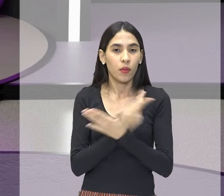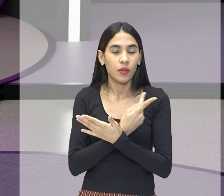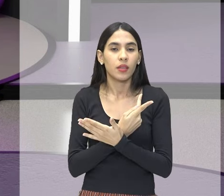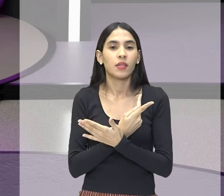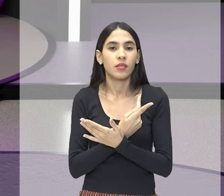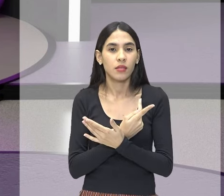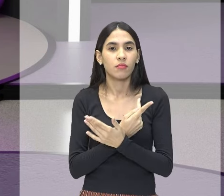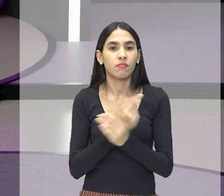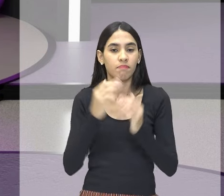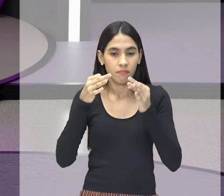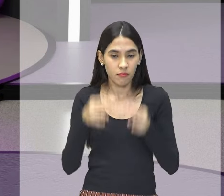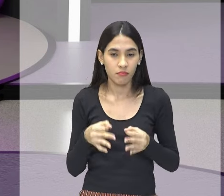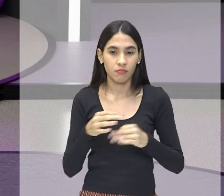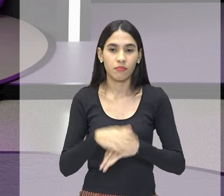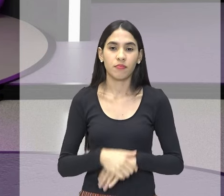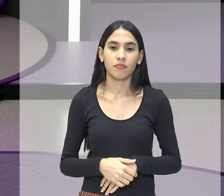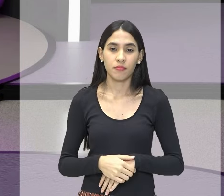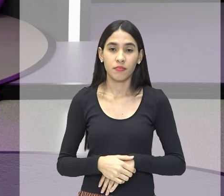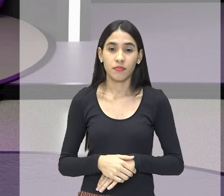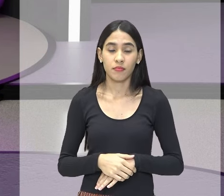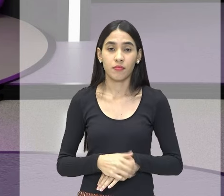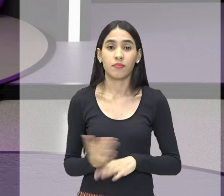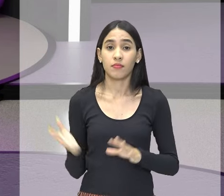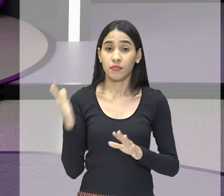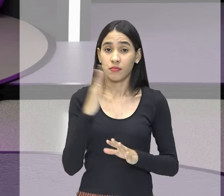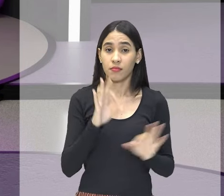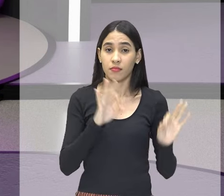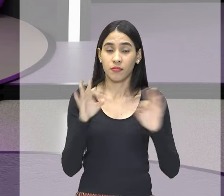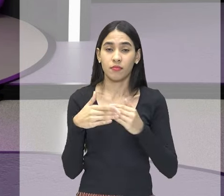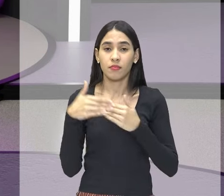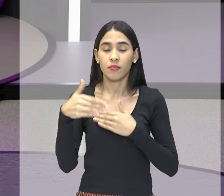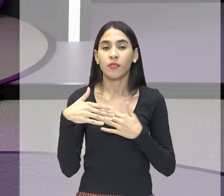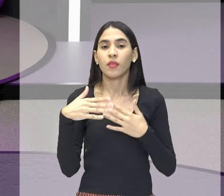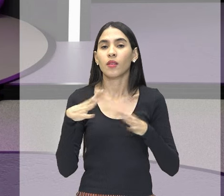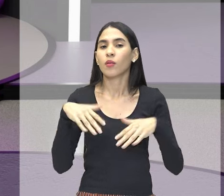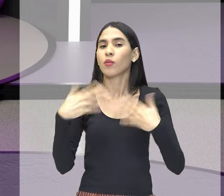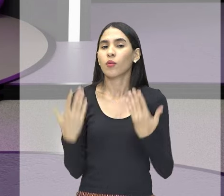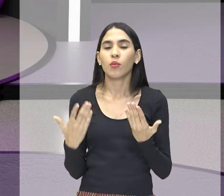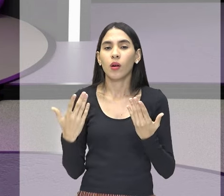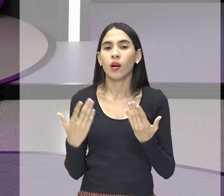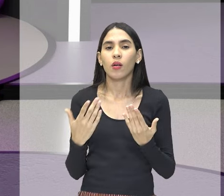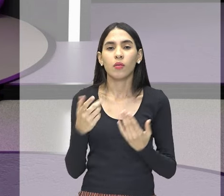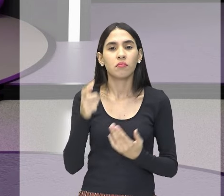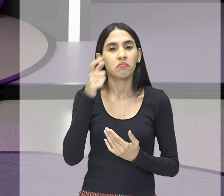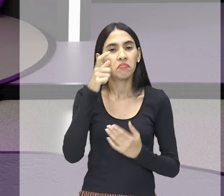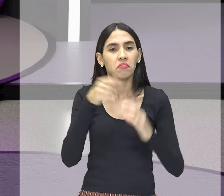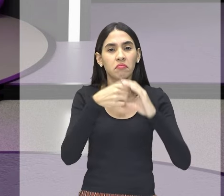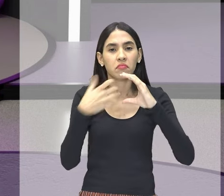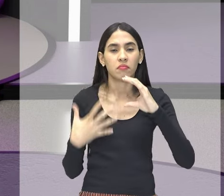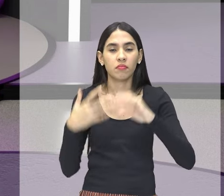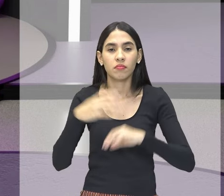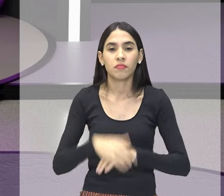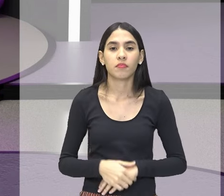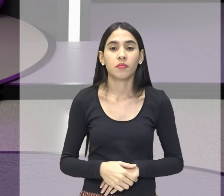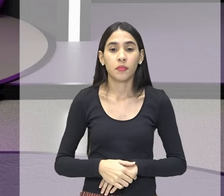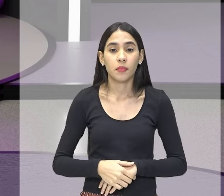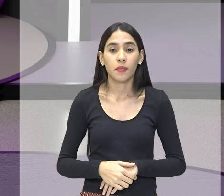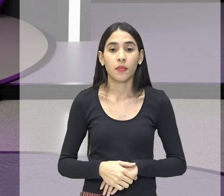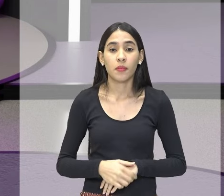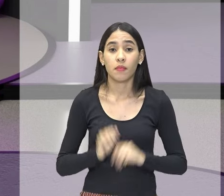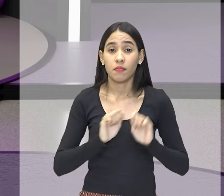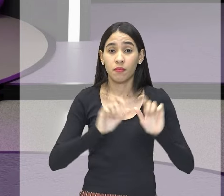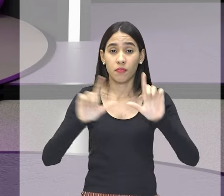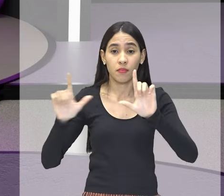maneira correta. Vamos então aí ver qual é a primeira observação. Observe aí a sua